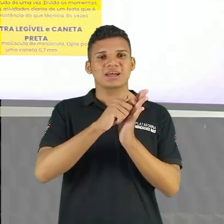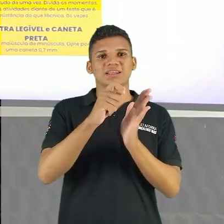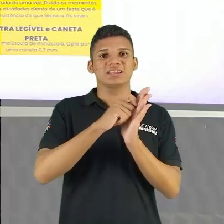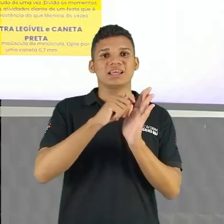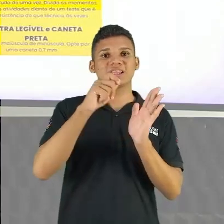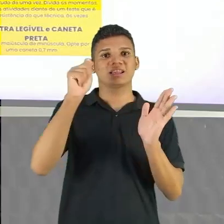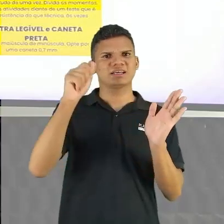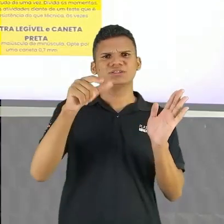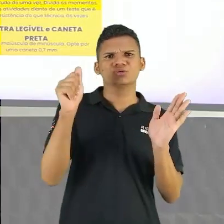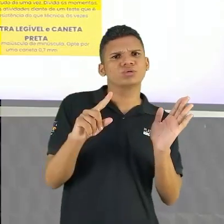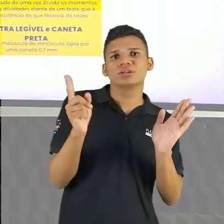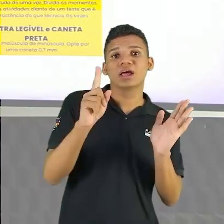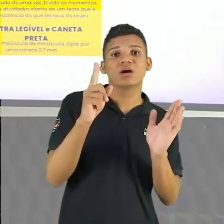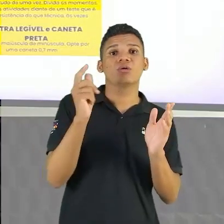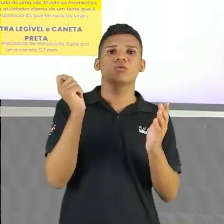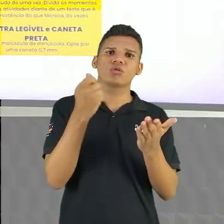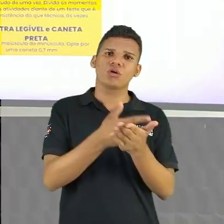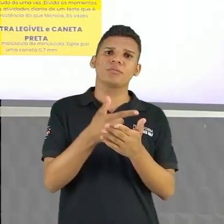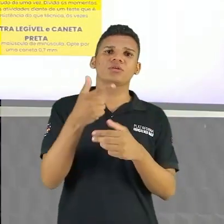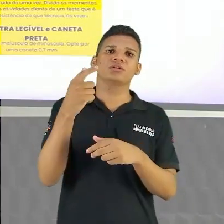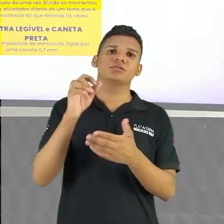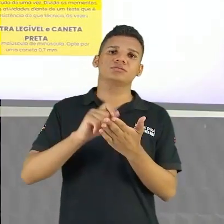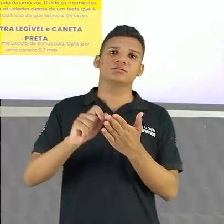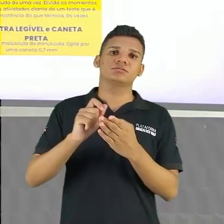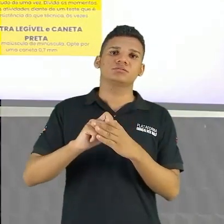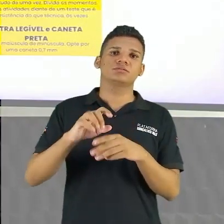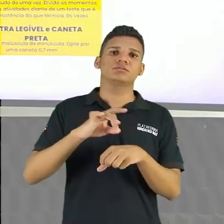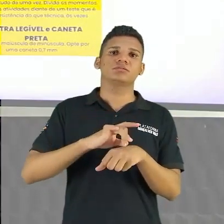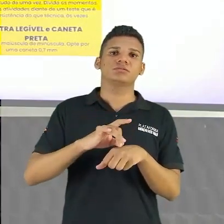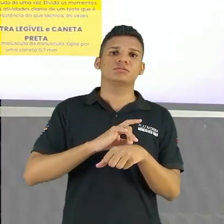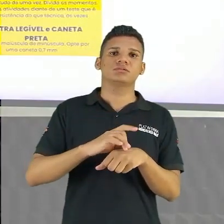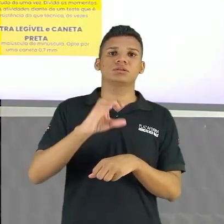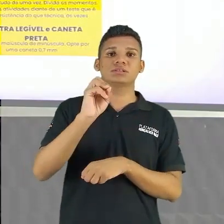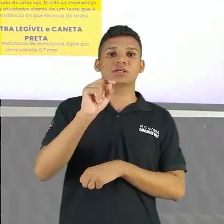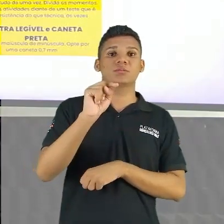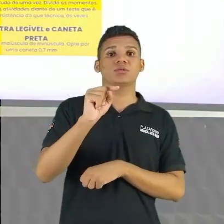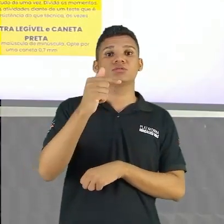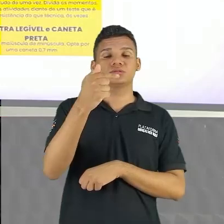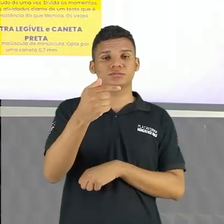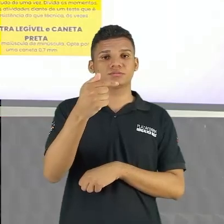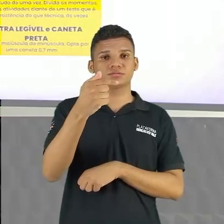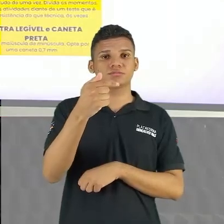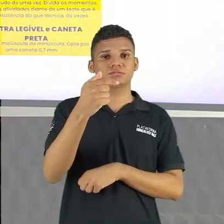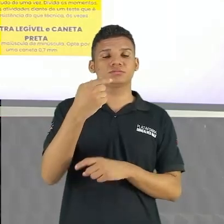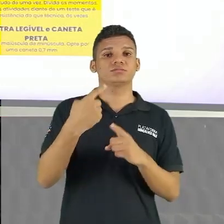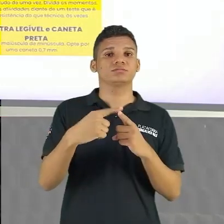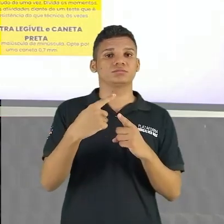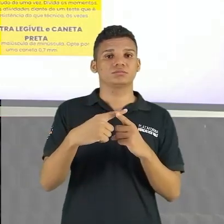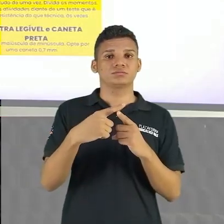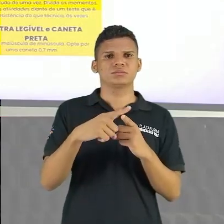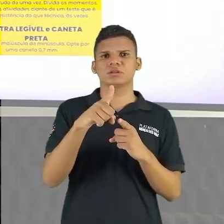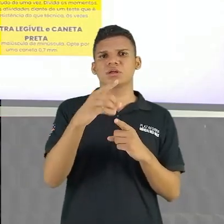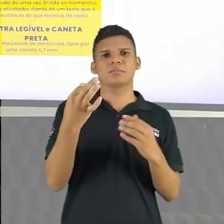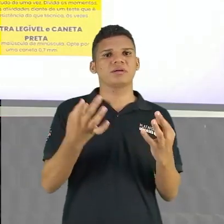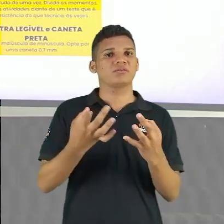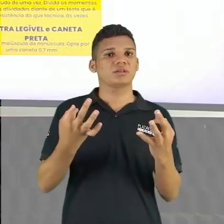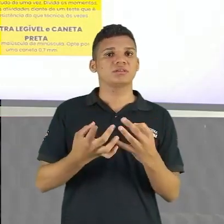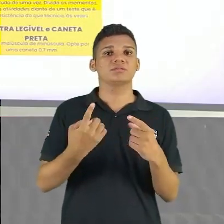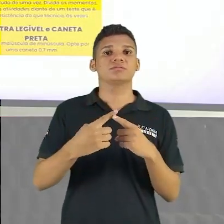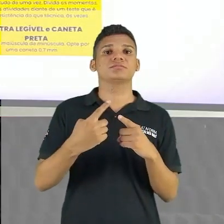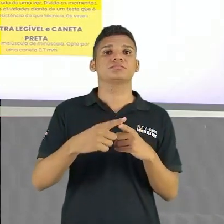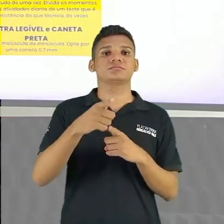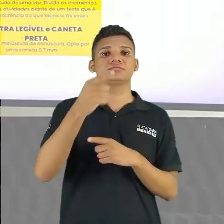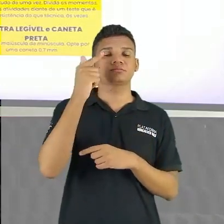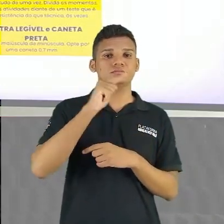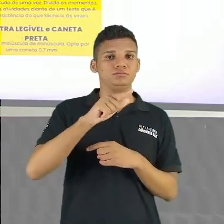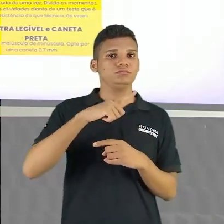e a minha dica compre uma caneta preta 0.7 essa caneta é uma caneta ótima para que